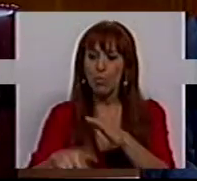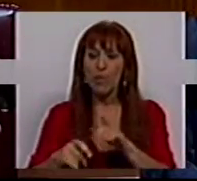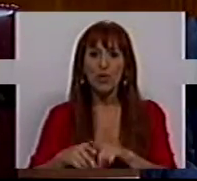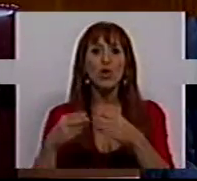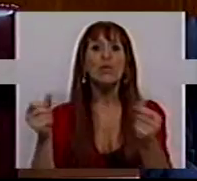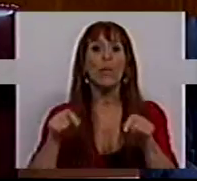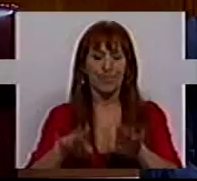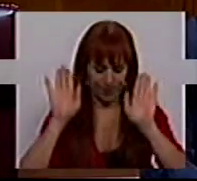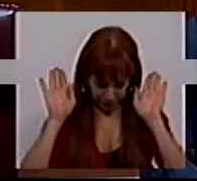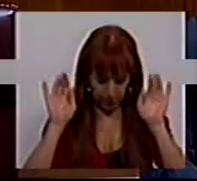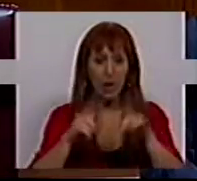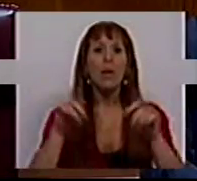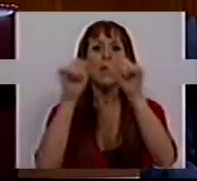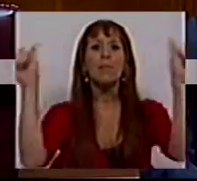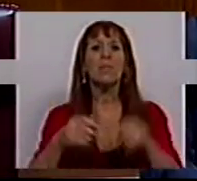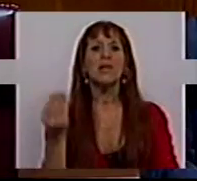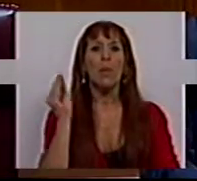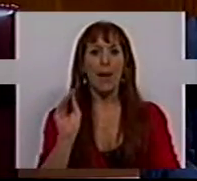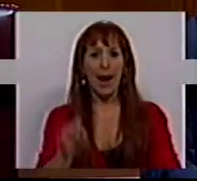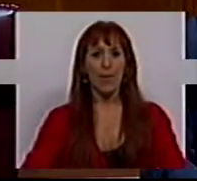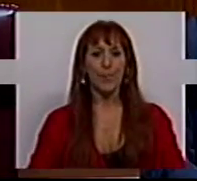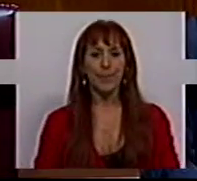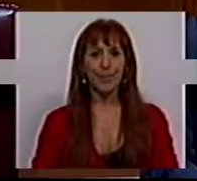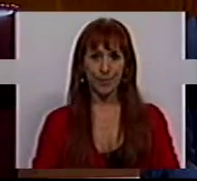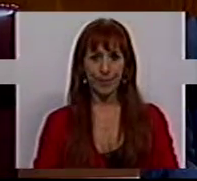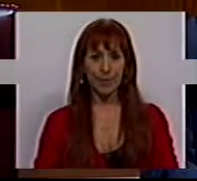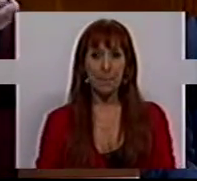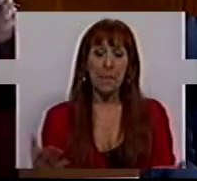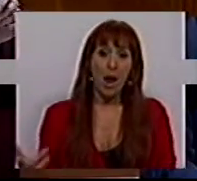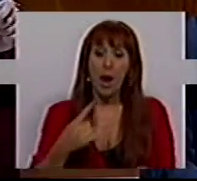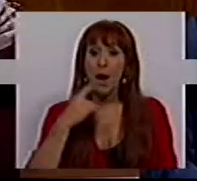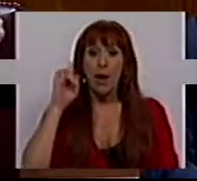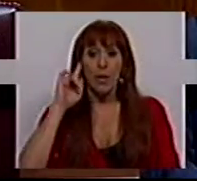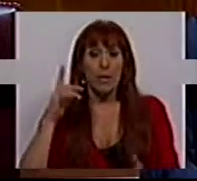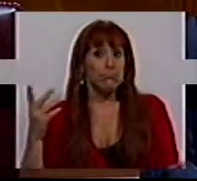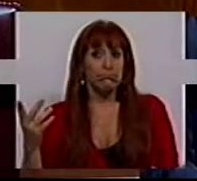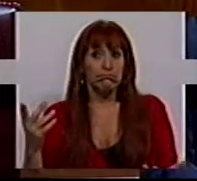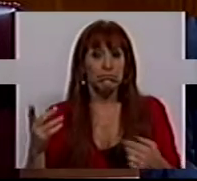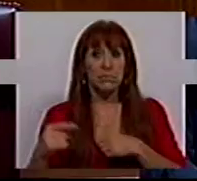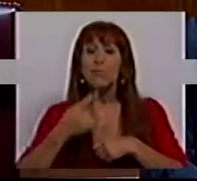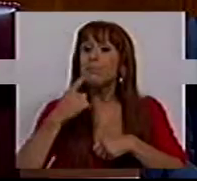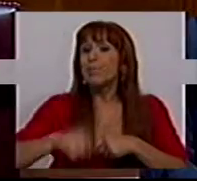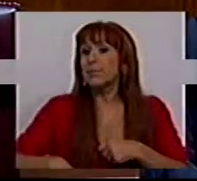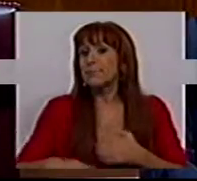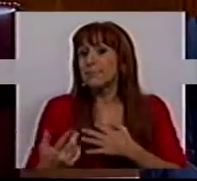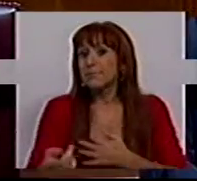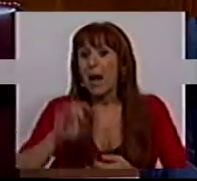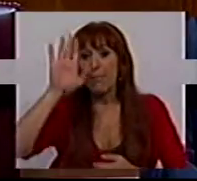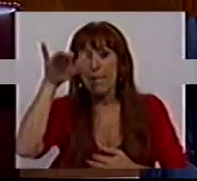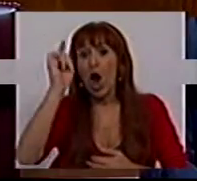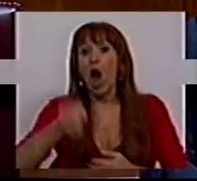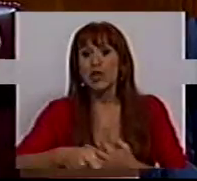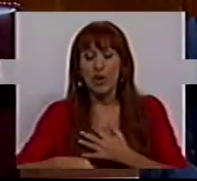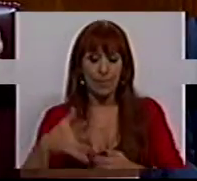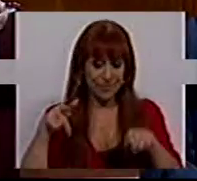Fundo de Resolução, isto é, pelo sistema bancário. E é muito importante repetir, em primeiro